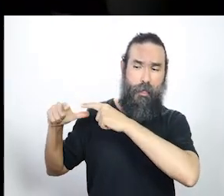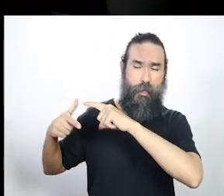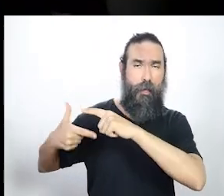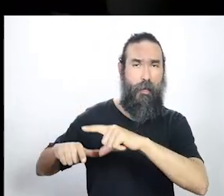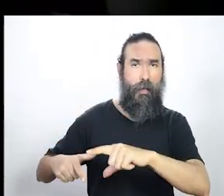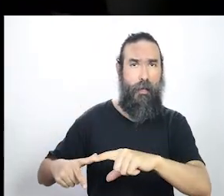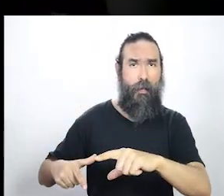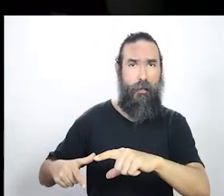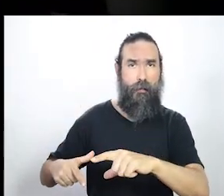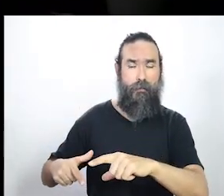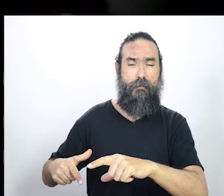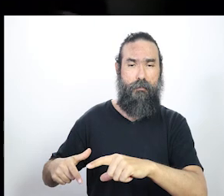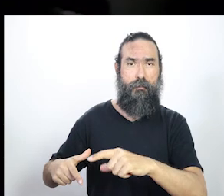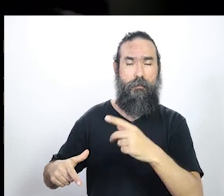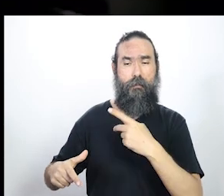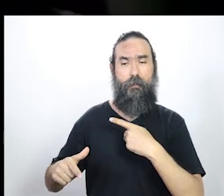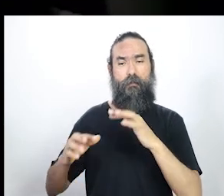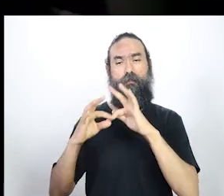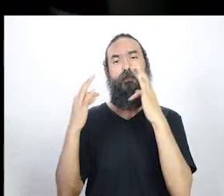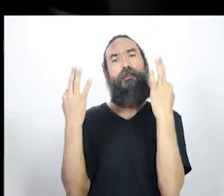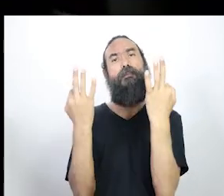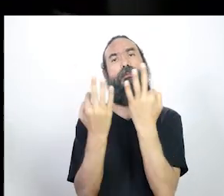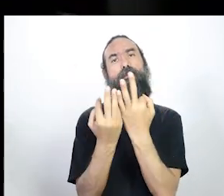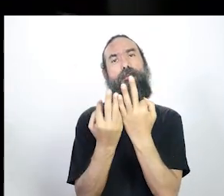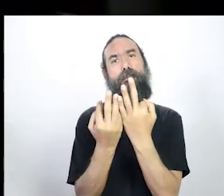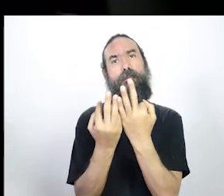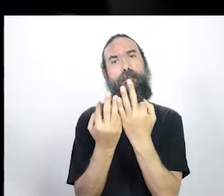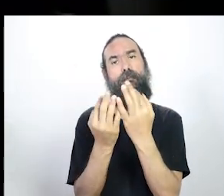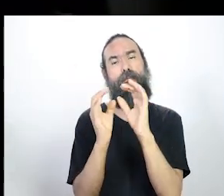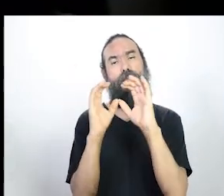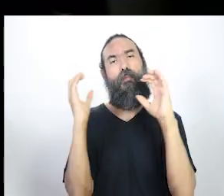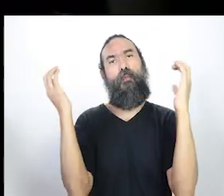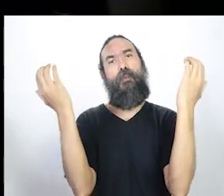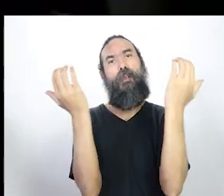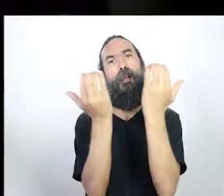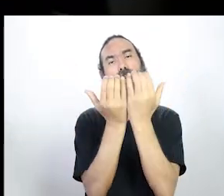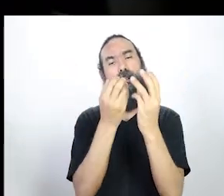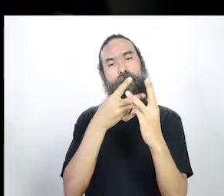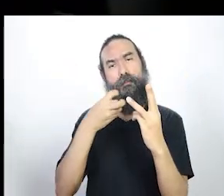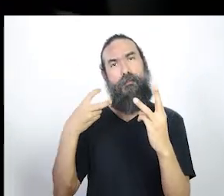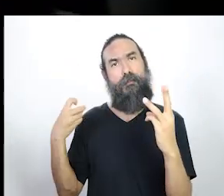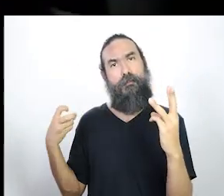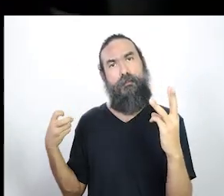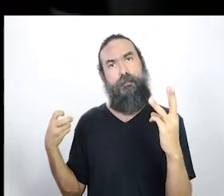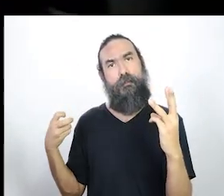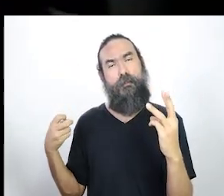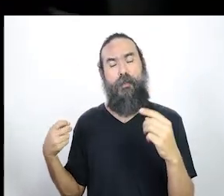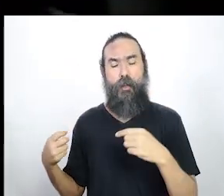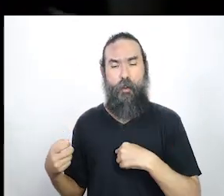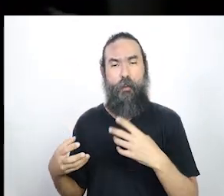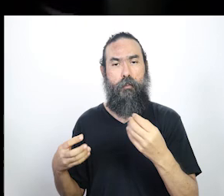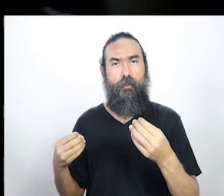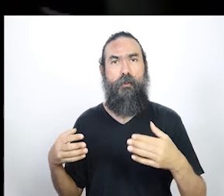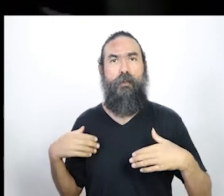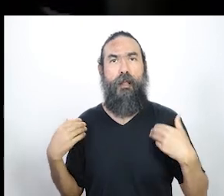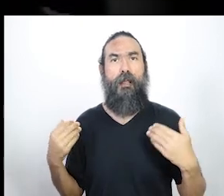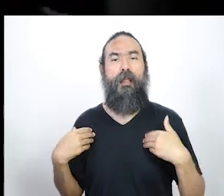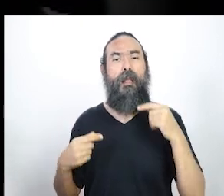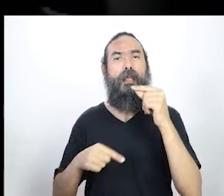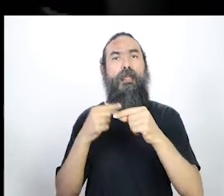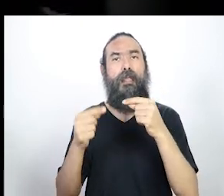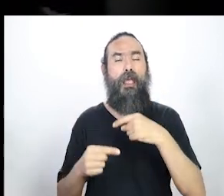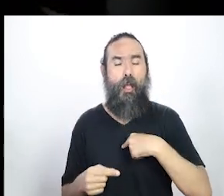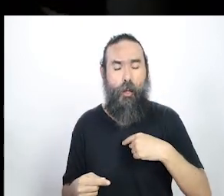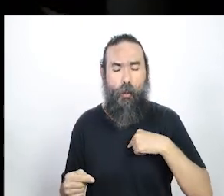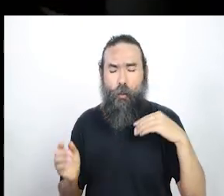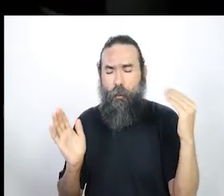todo esse processo histórico ancestral do meu povo, né? E eu fico muito feliz